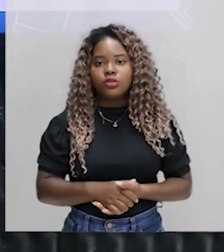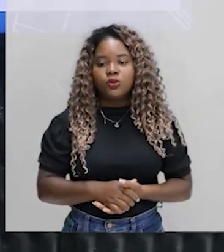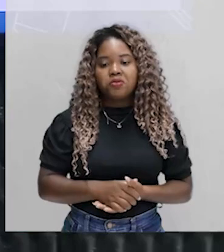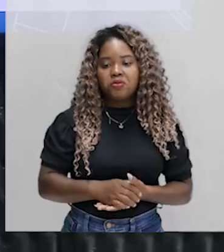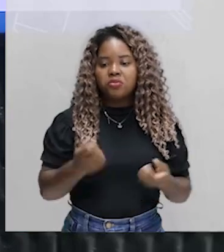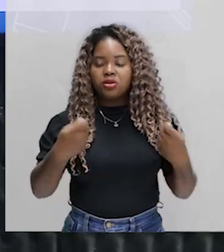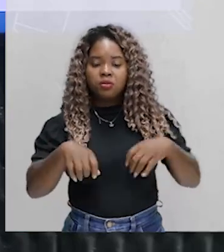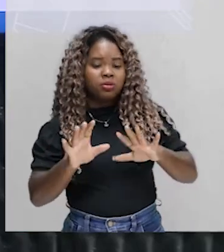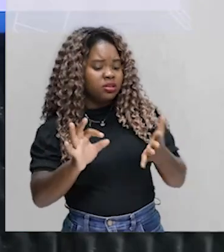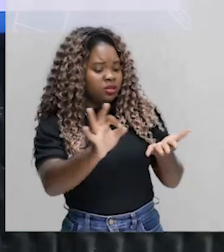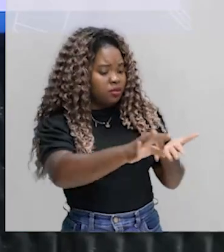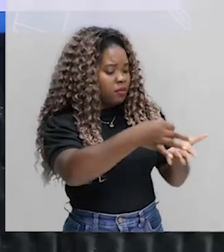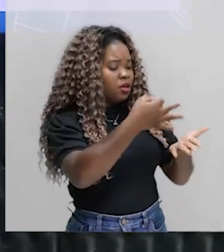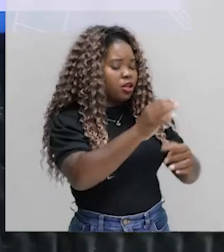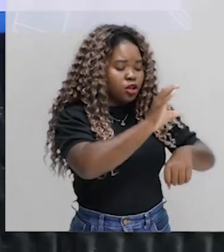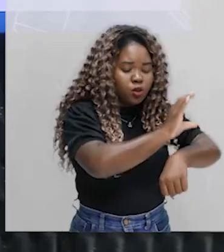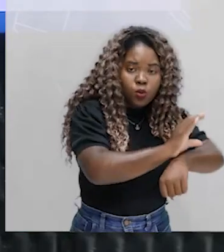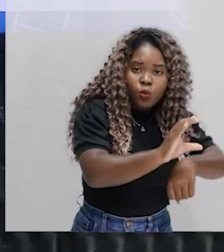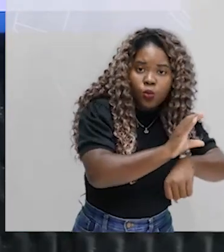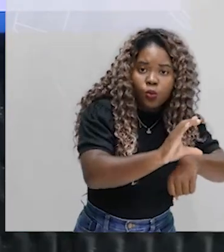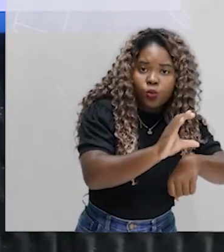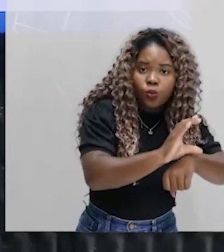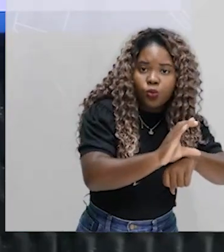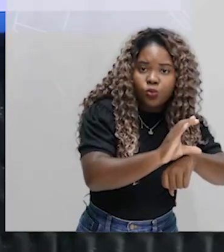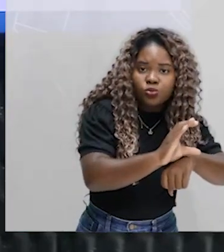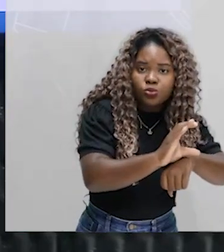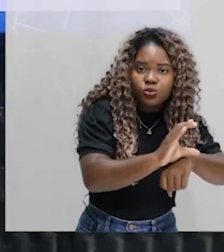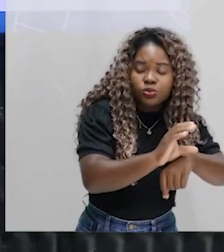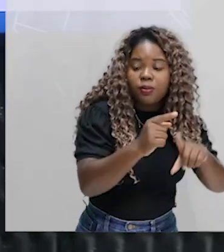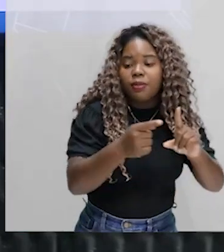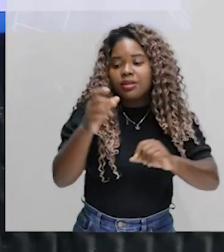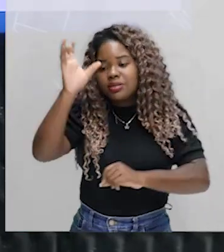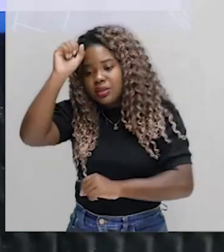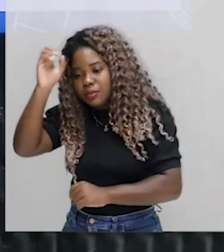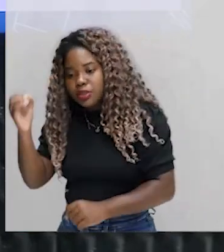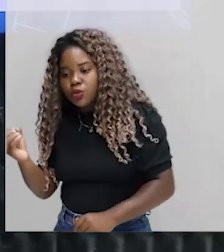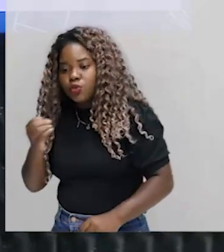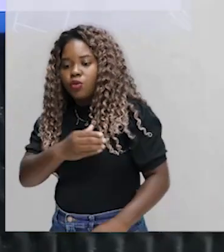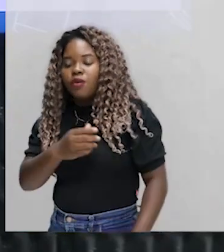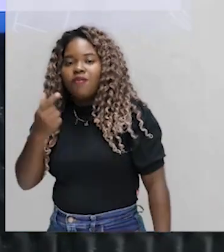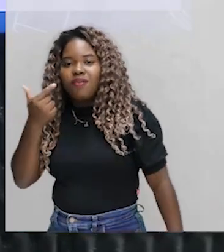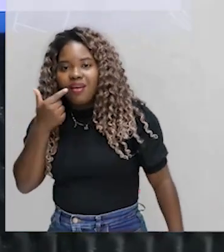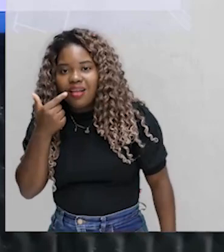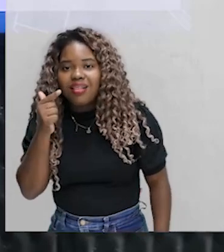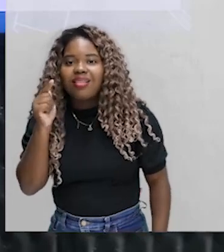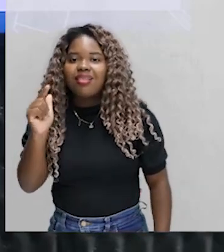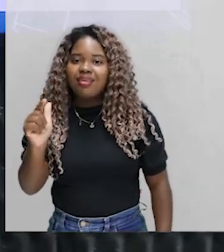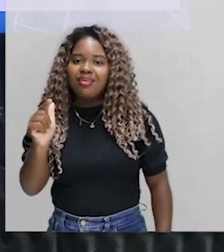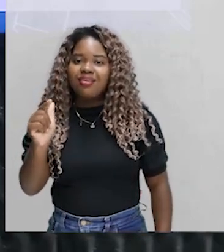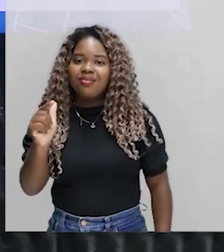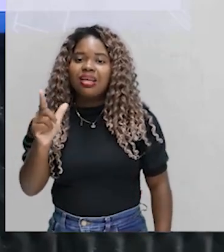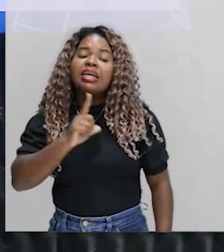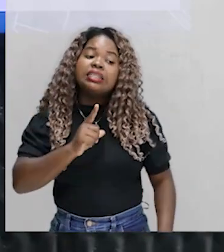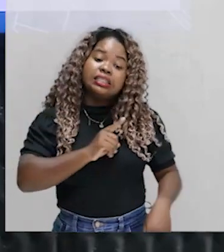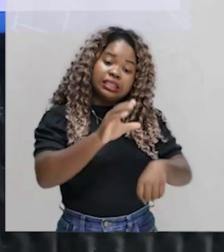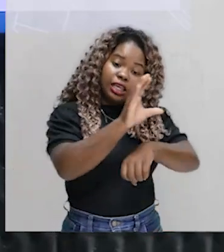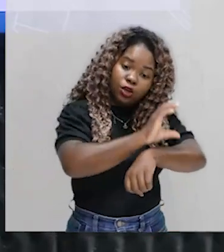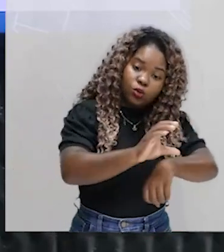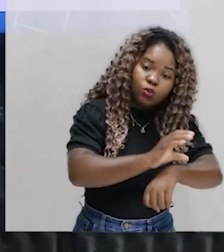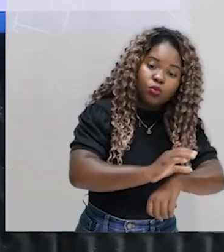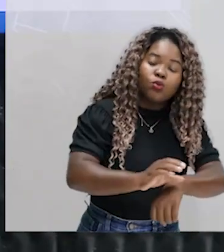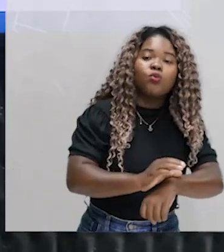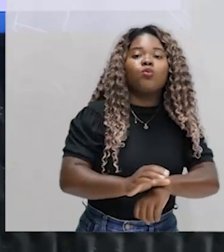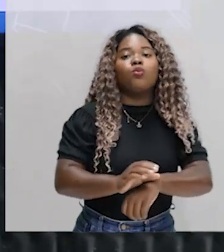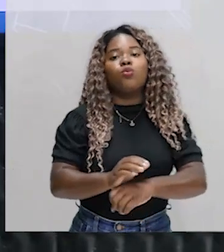matricular num curso de idiomas, aprender um novo idioma. Tá? Existem cursos gratuitos